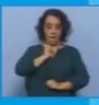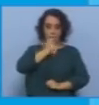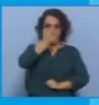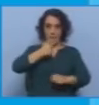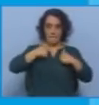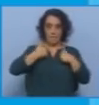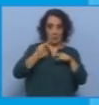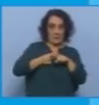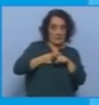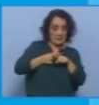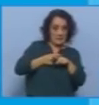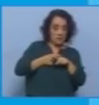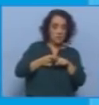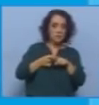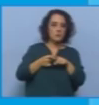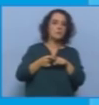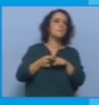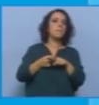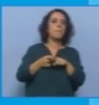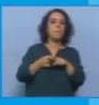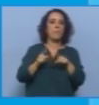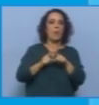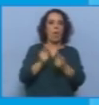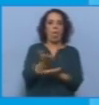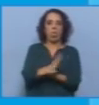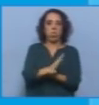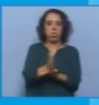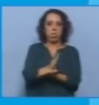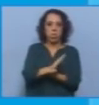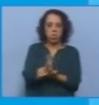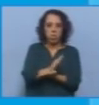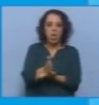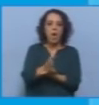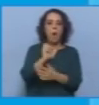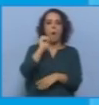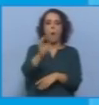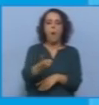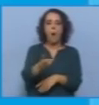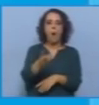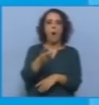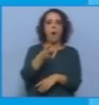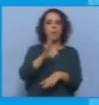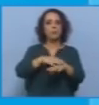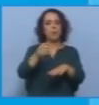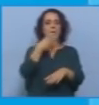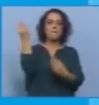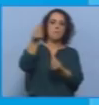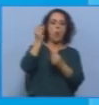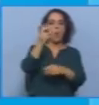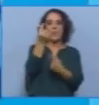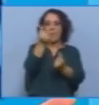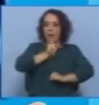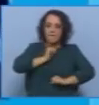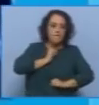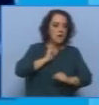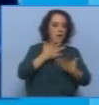que ficam entre a espada e a parede, ou quando é a nossa fama, ou quando são os nossos dinheiros e tudo